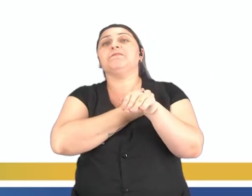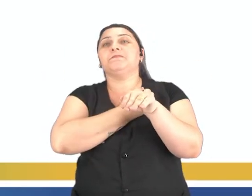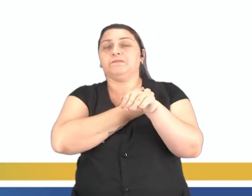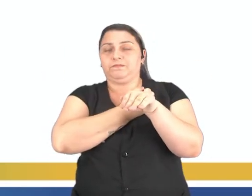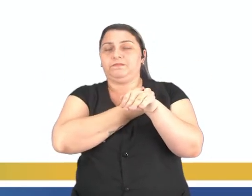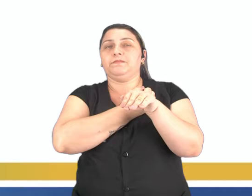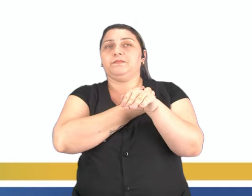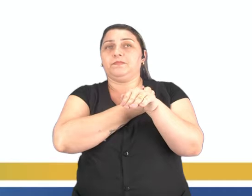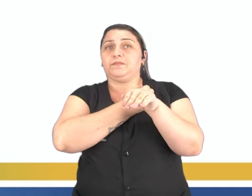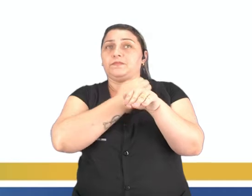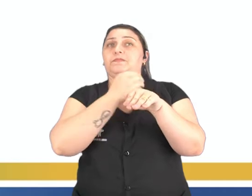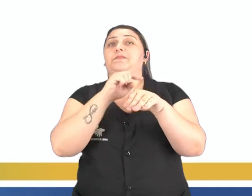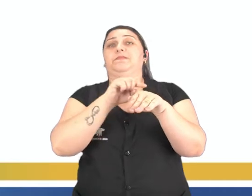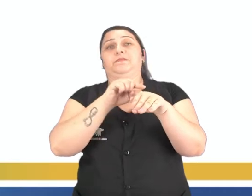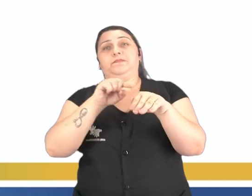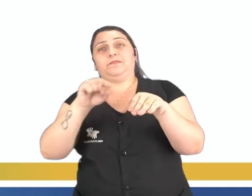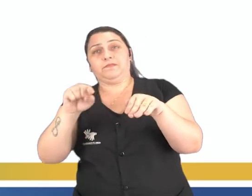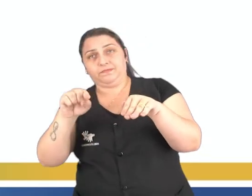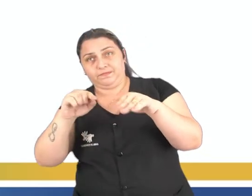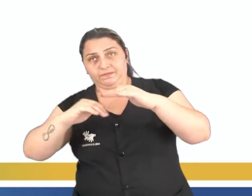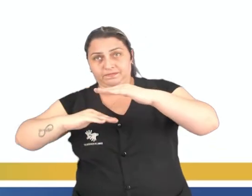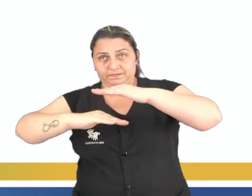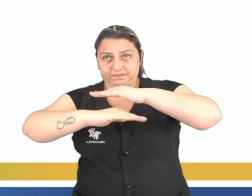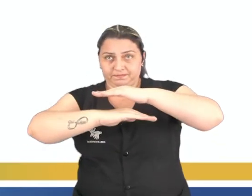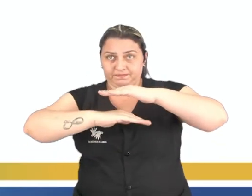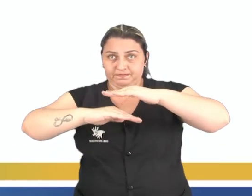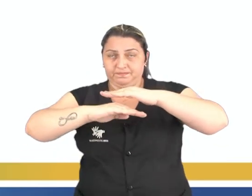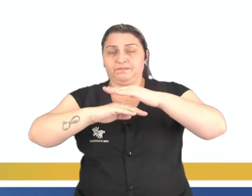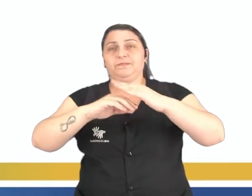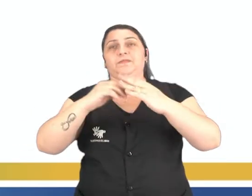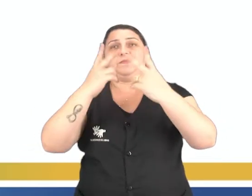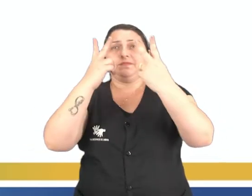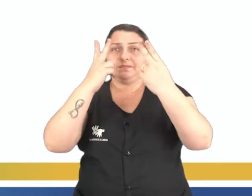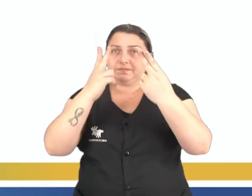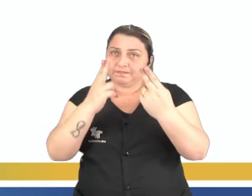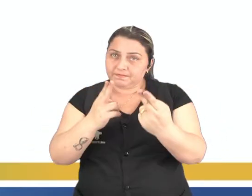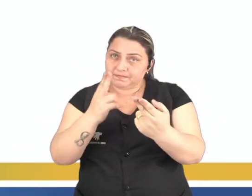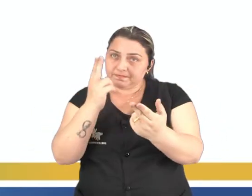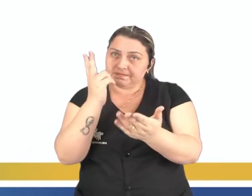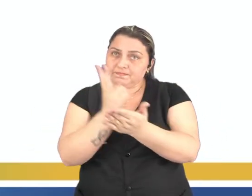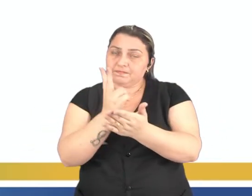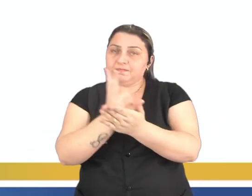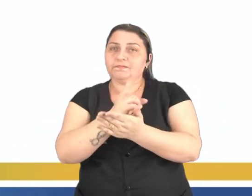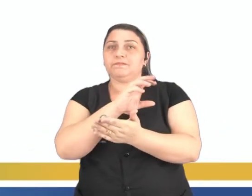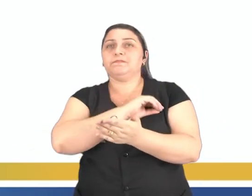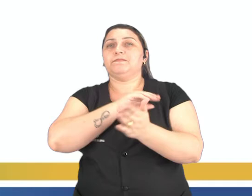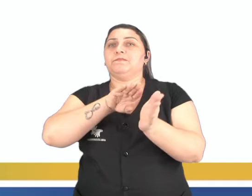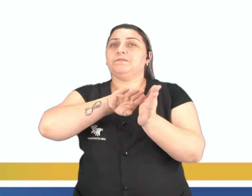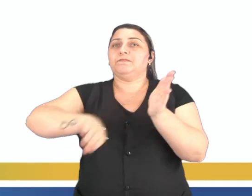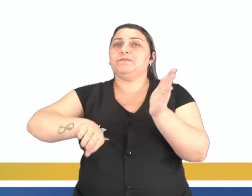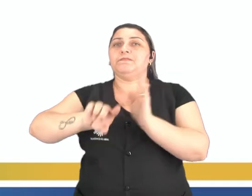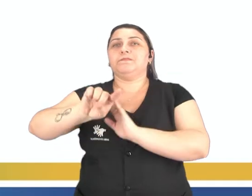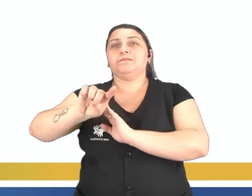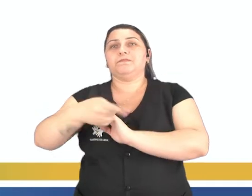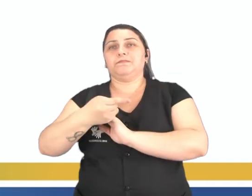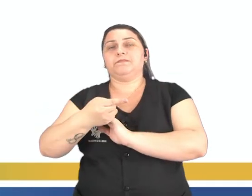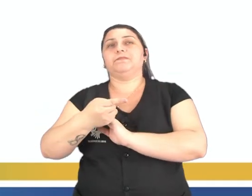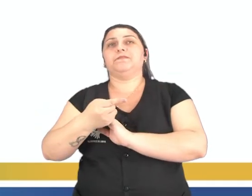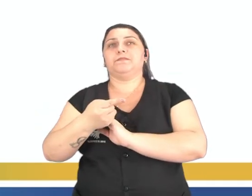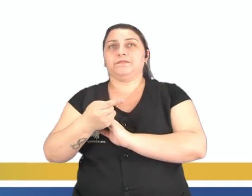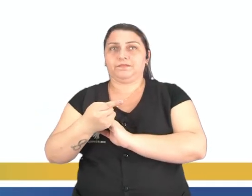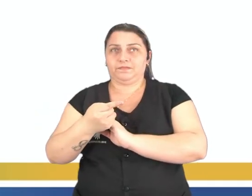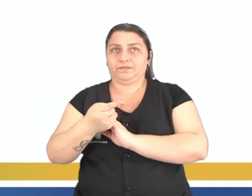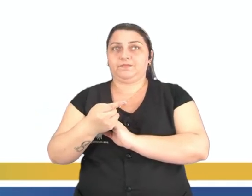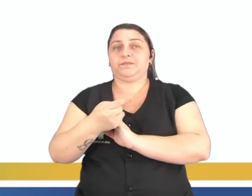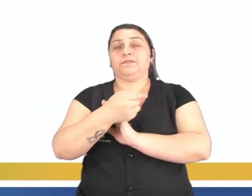decimal. Na outra linha, nós vamos escrever os mesmos algarismos, tirando a vírgula. Então,